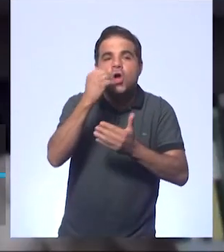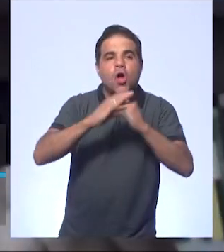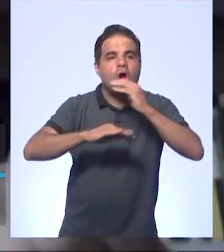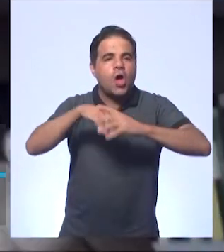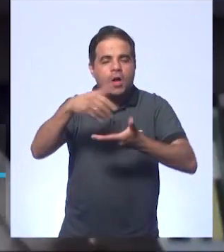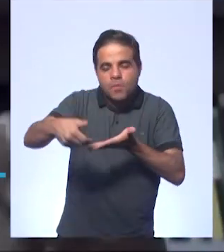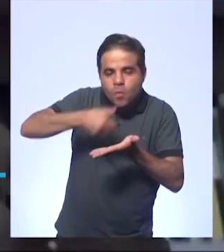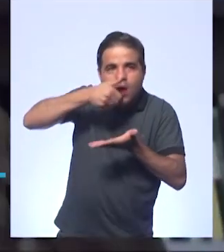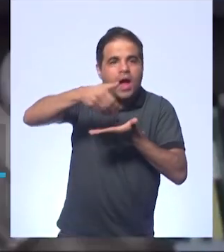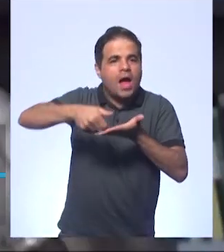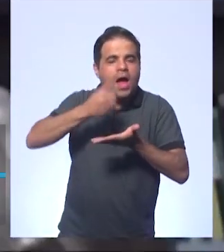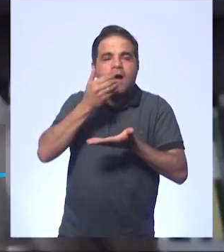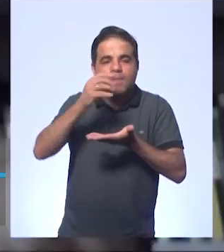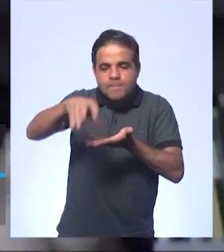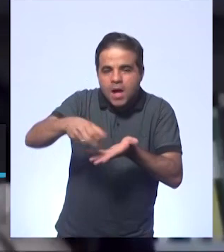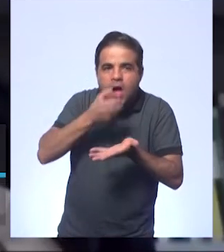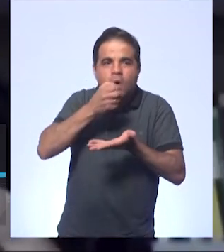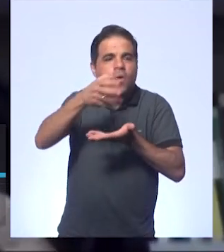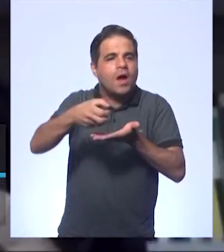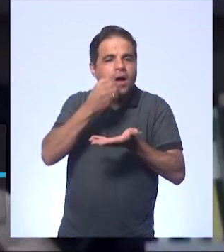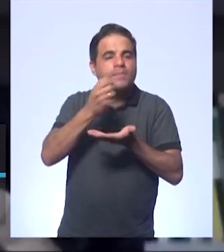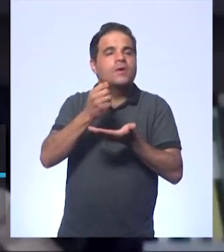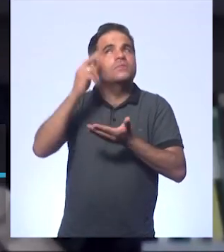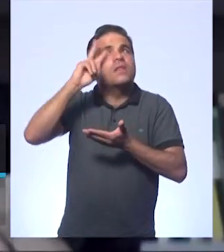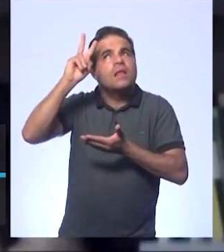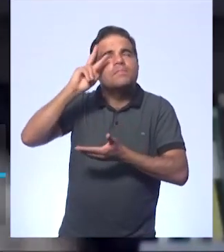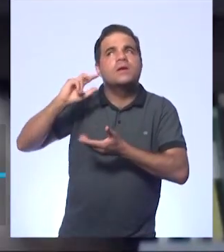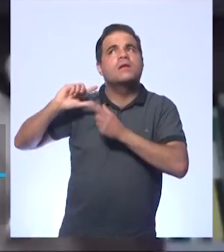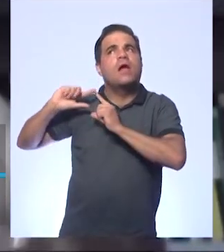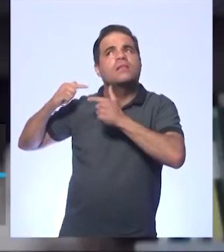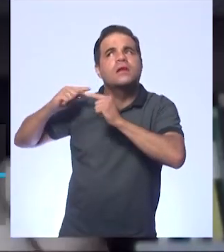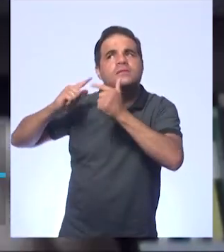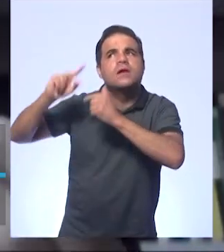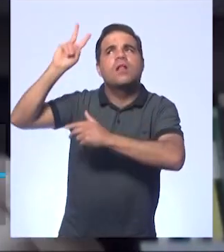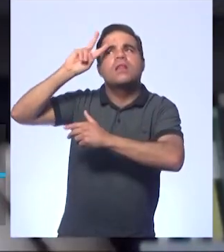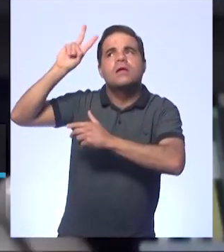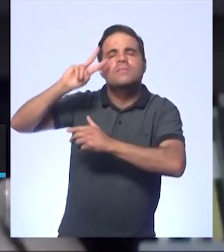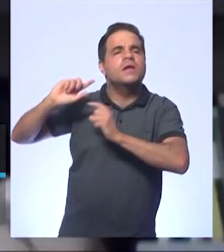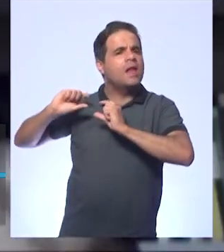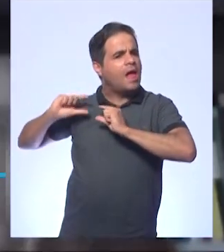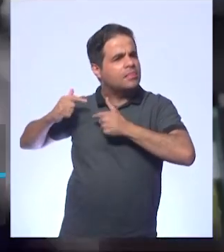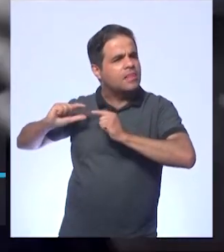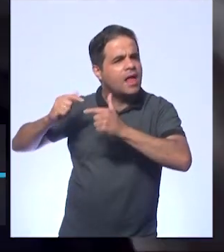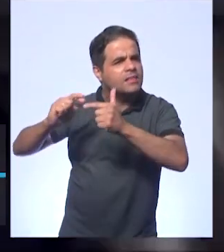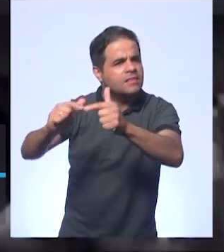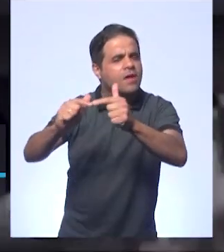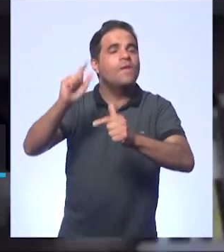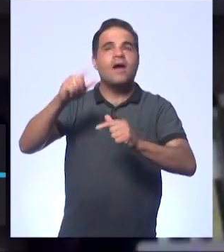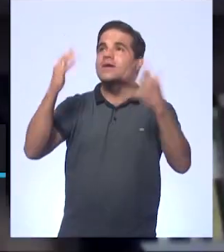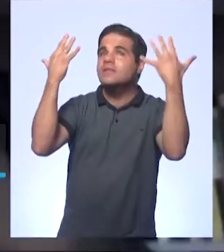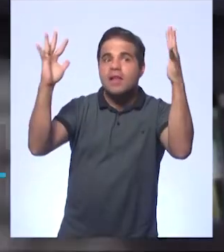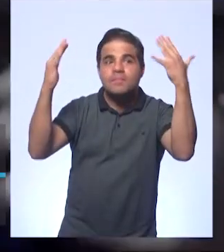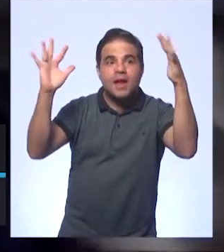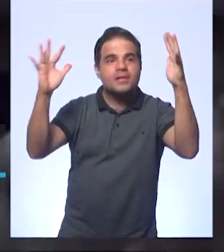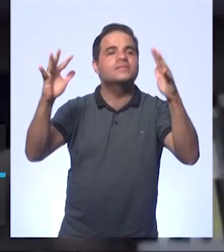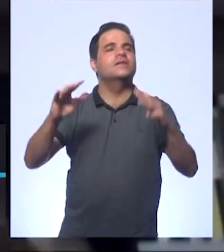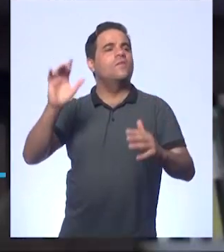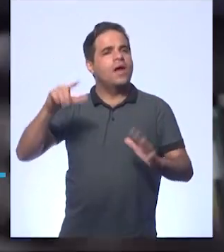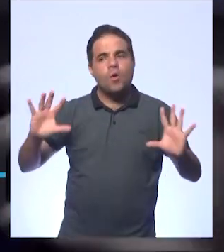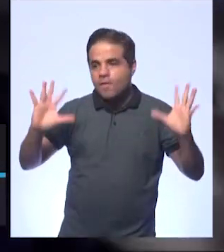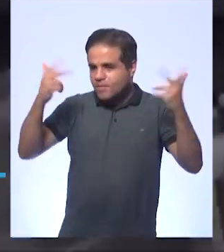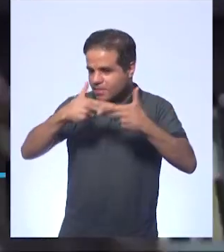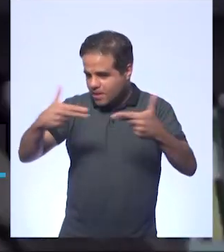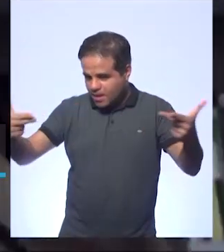a mão, você está a rememorar a tradição. O que significa rememorar a tradição? É celebração, é um evento,